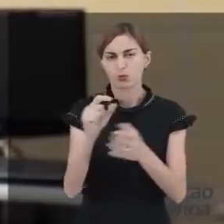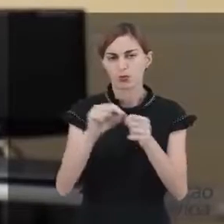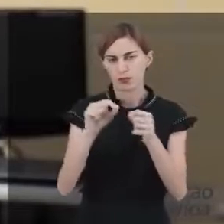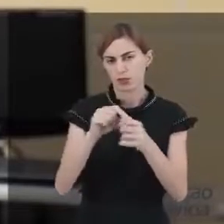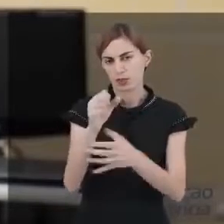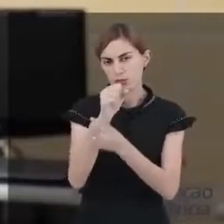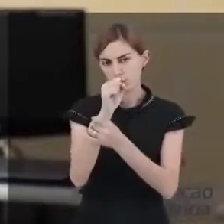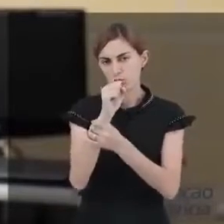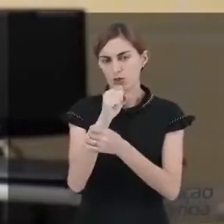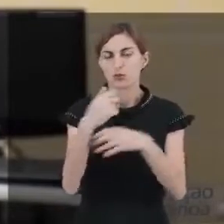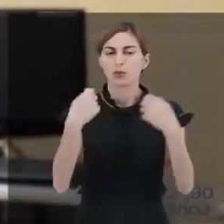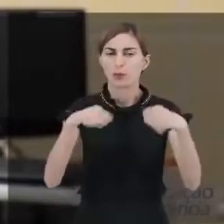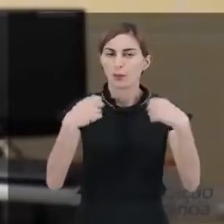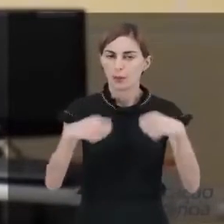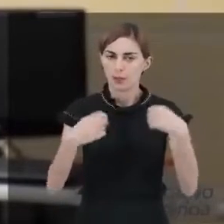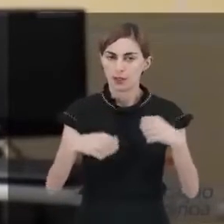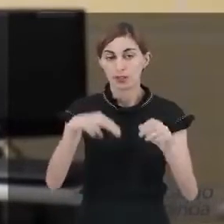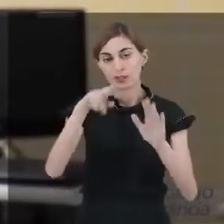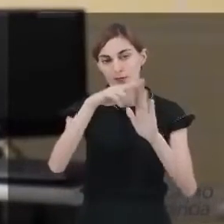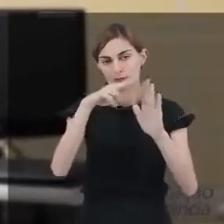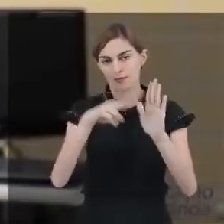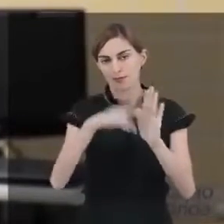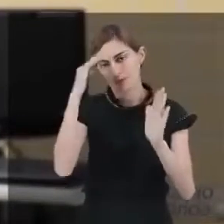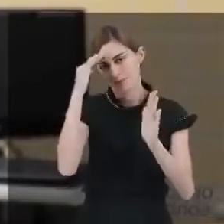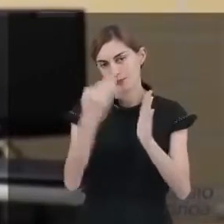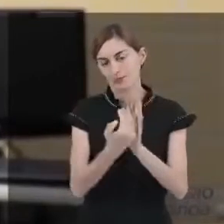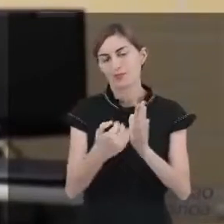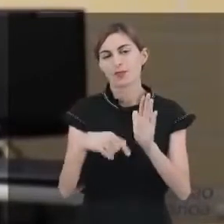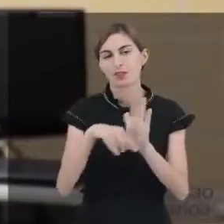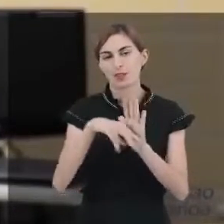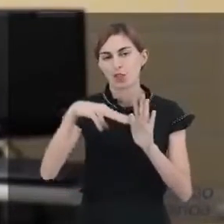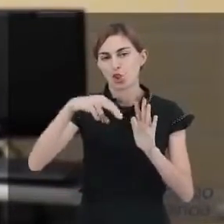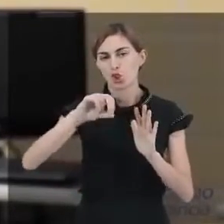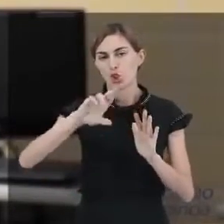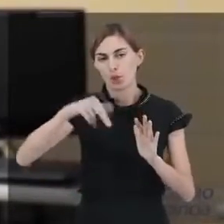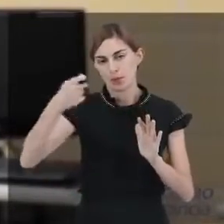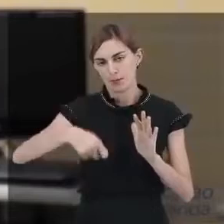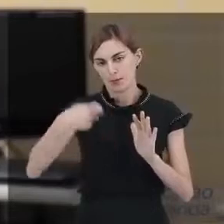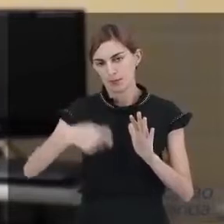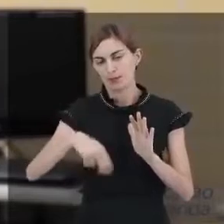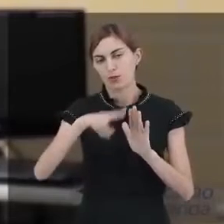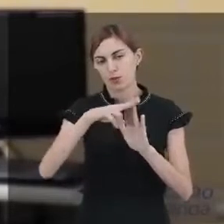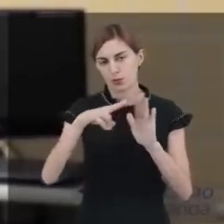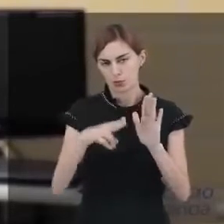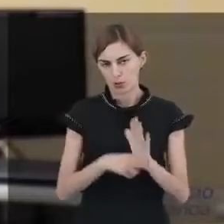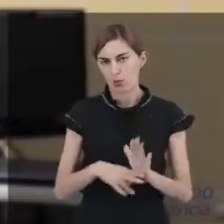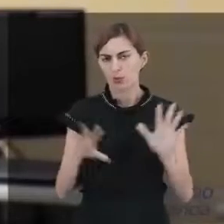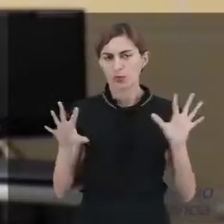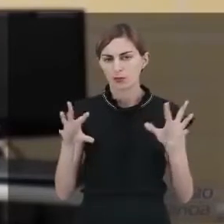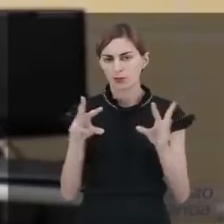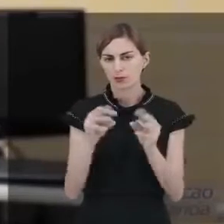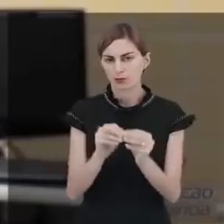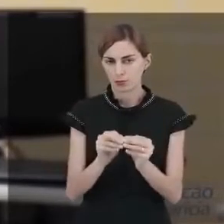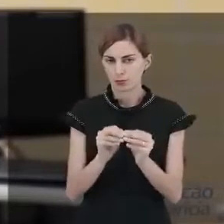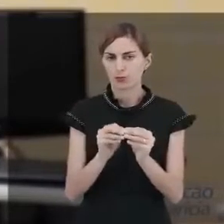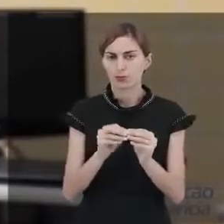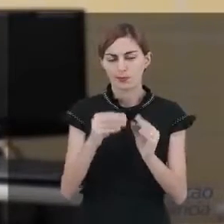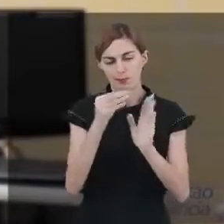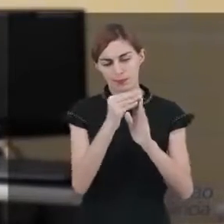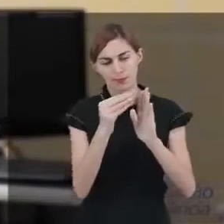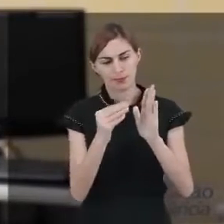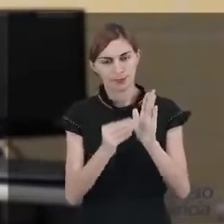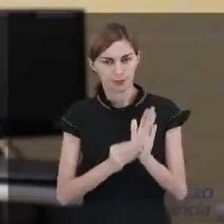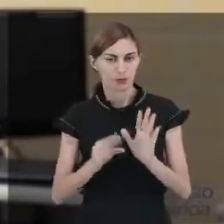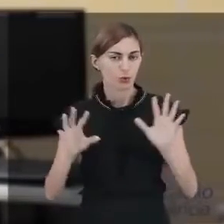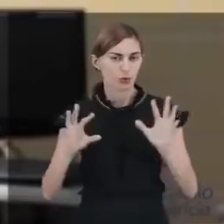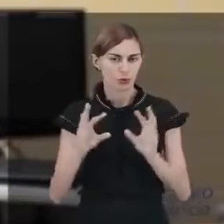edificação, ela tem que ter cumprido aquelas exigências mínimas. Que num todo, sempre essas normas são tudo muito coadunantes, ou seja, são